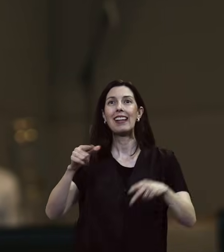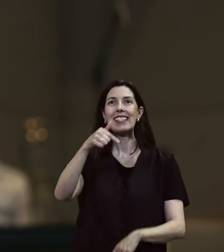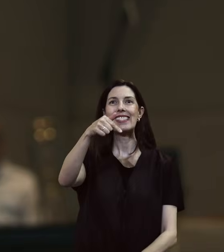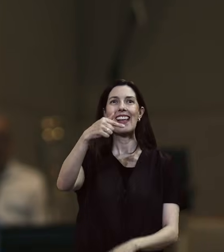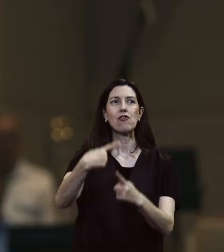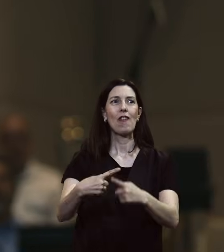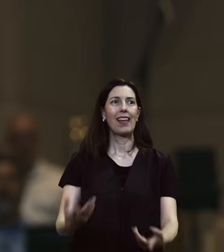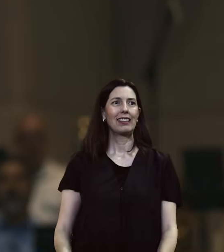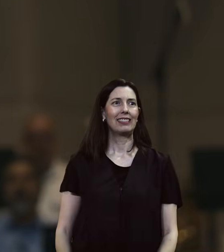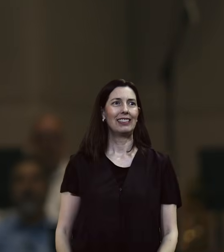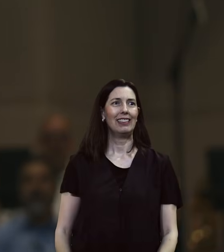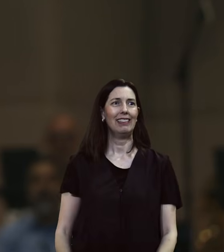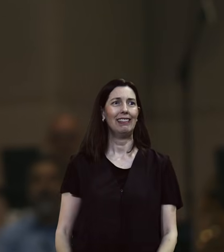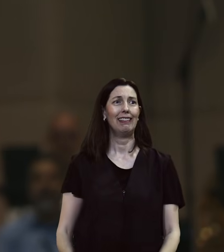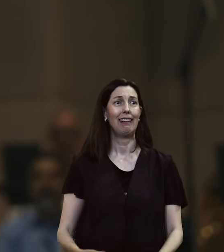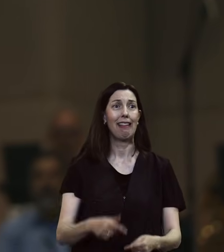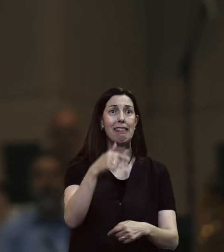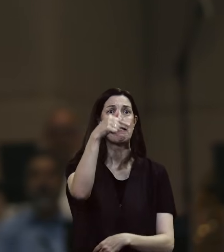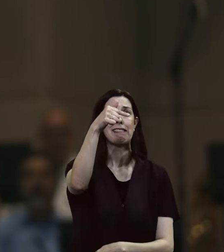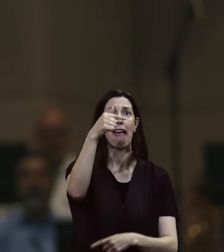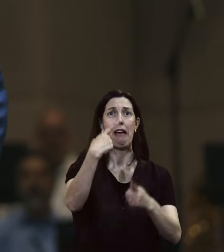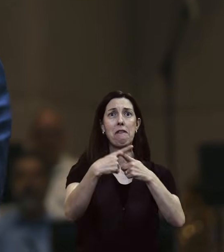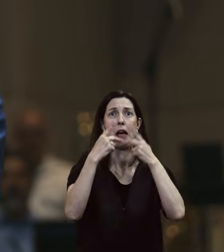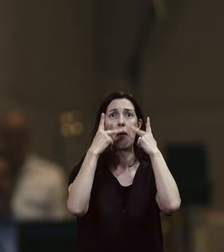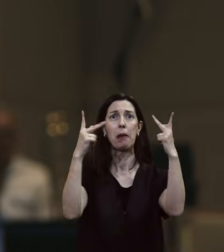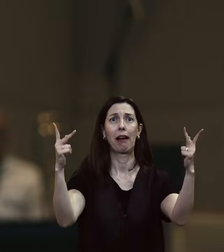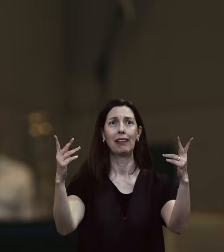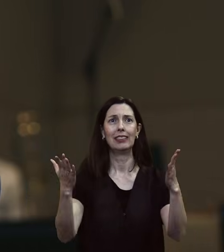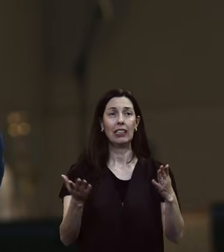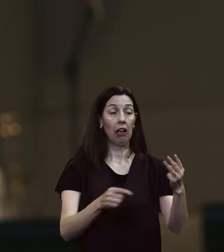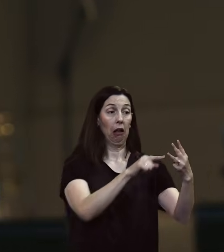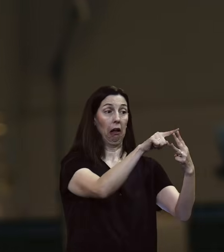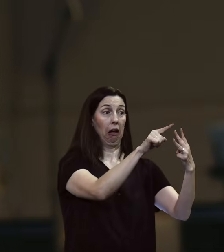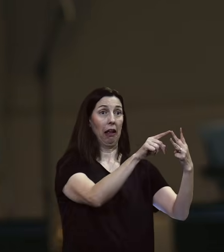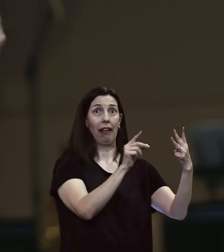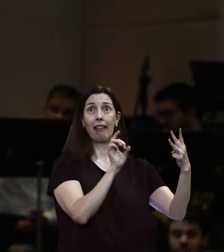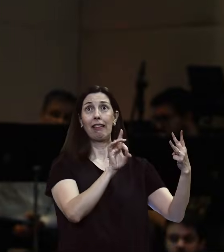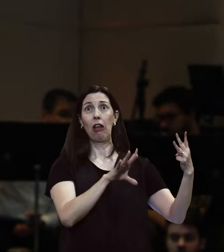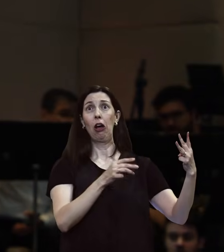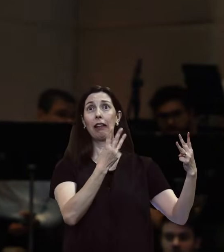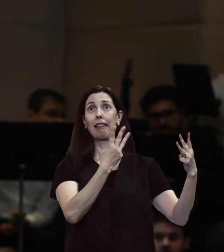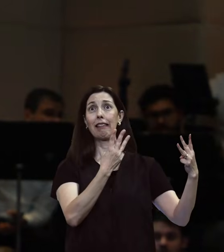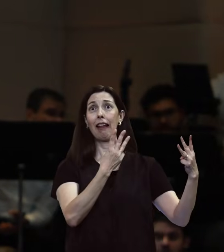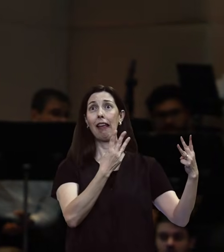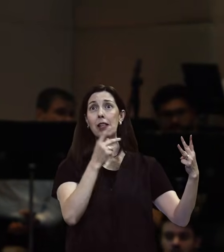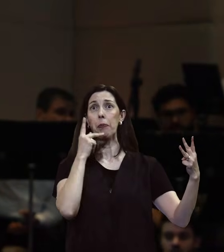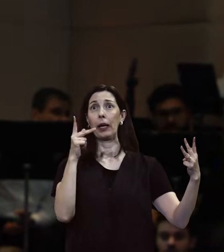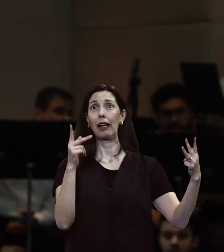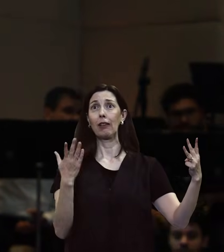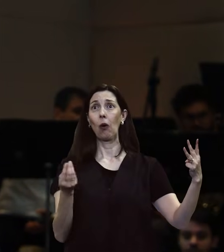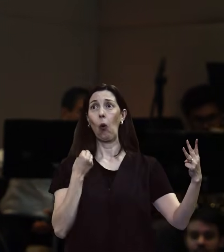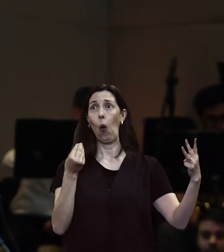7 vezes no acampamento. Falei: eu só tenho 3 sermões.